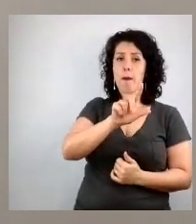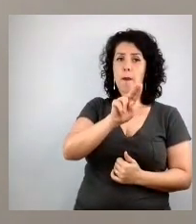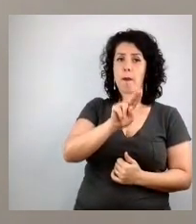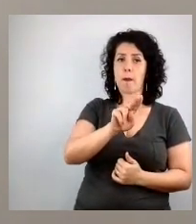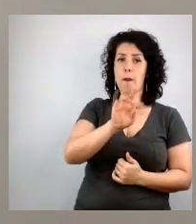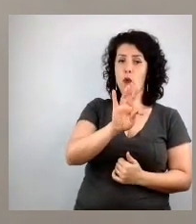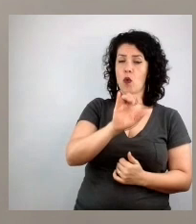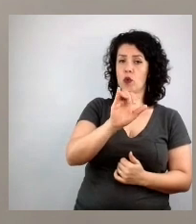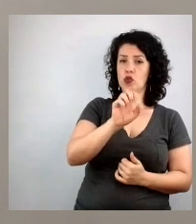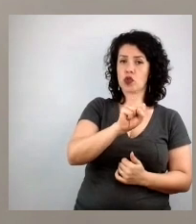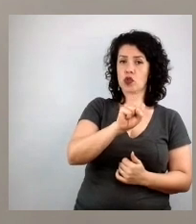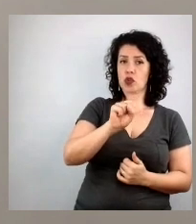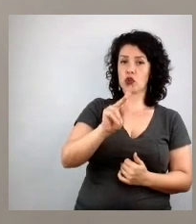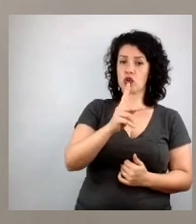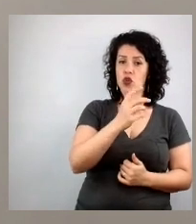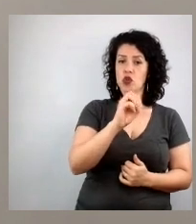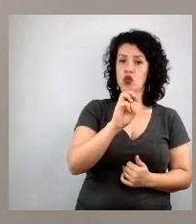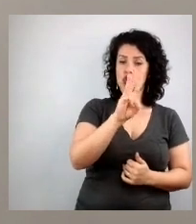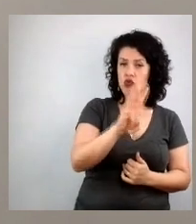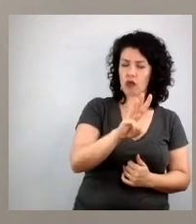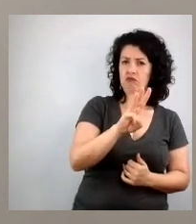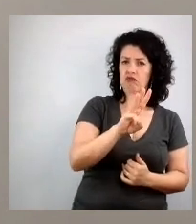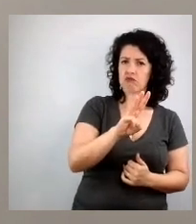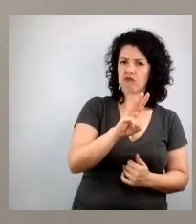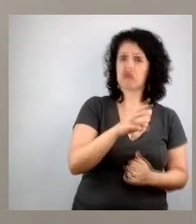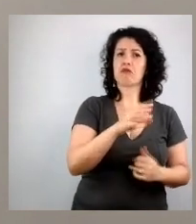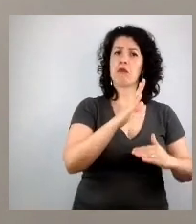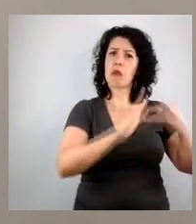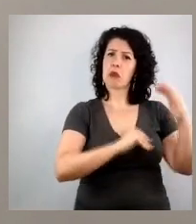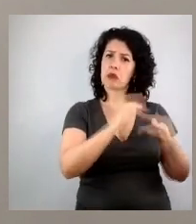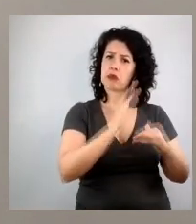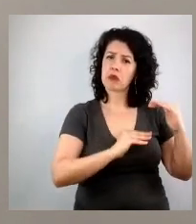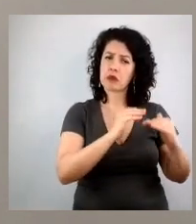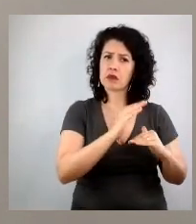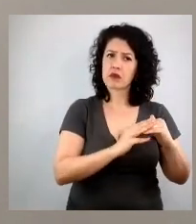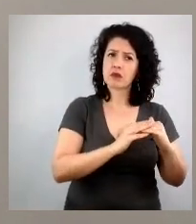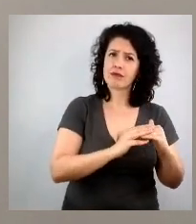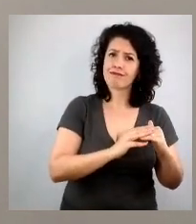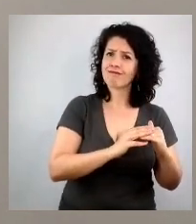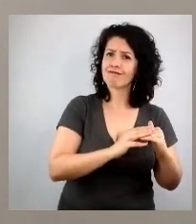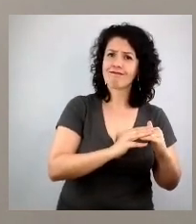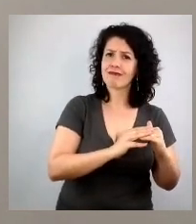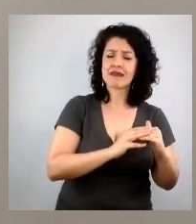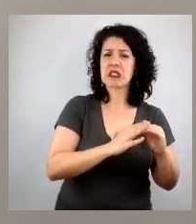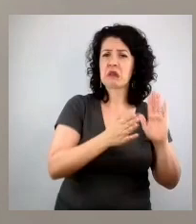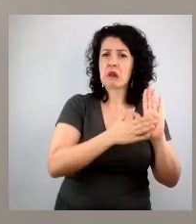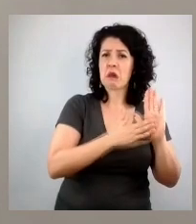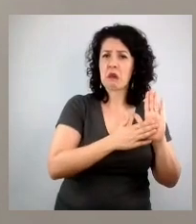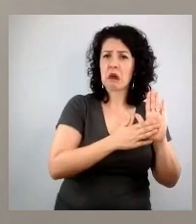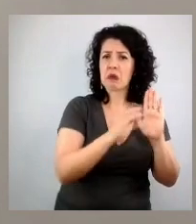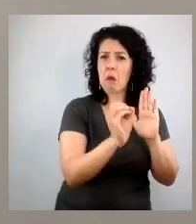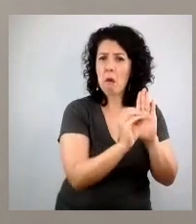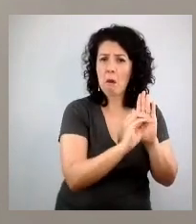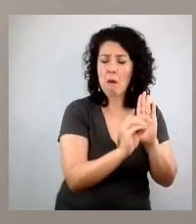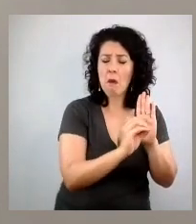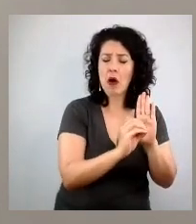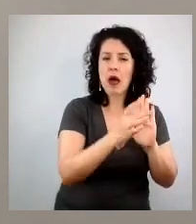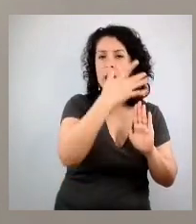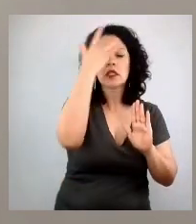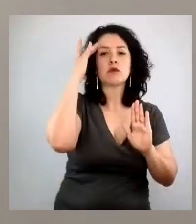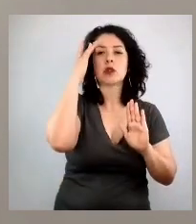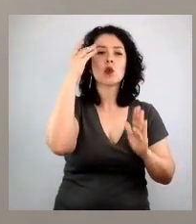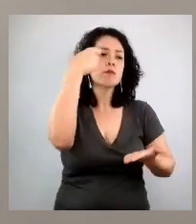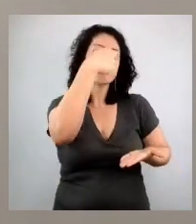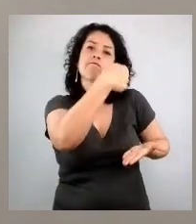pessoas cobram o Multishow como se o Multishow fosse uma pessoa. Então, a diferença é que hoje em dia as pessoas cobram das